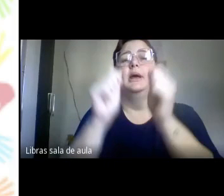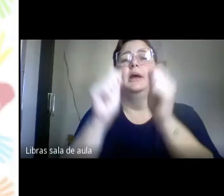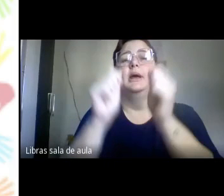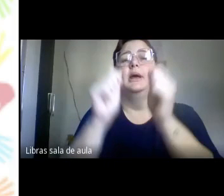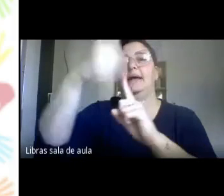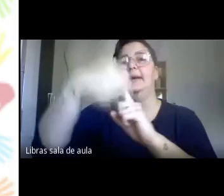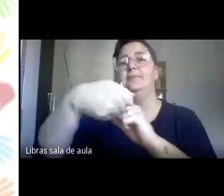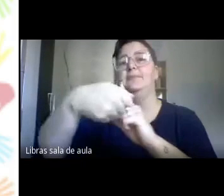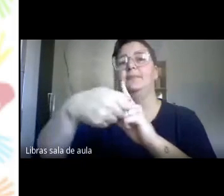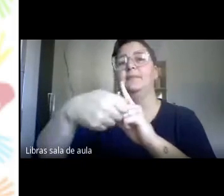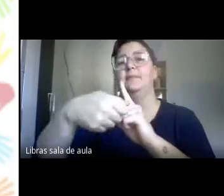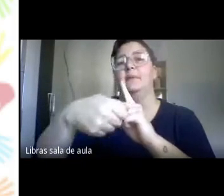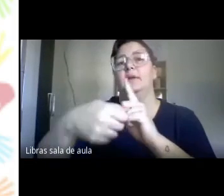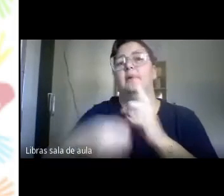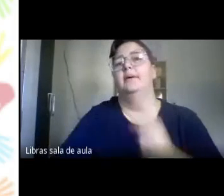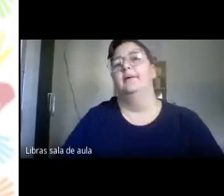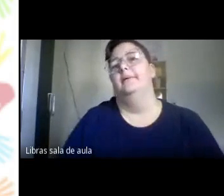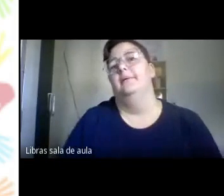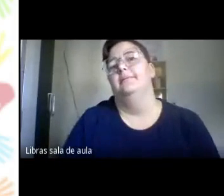banana.